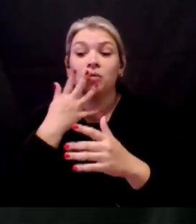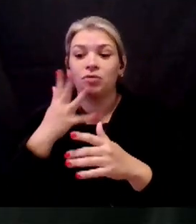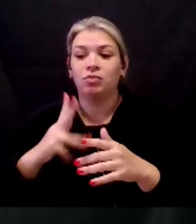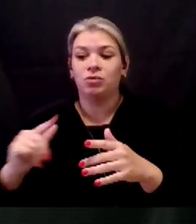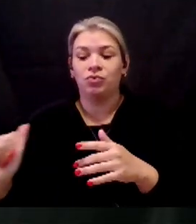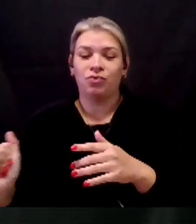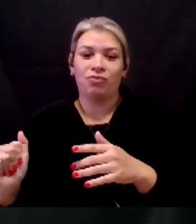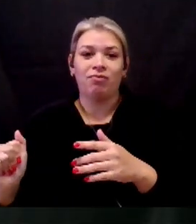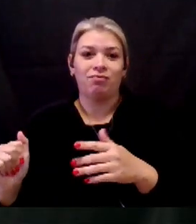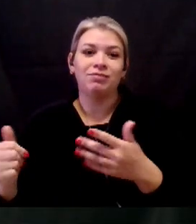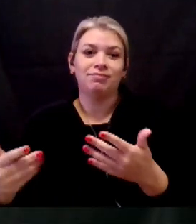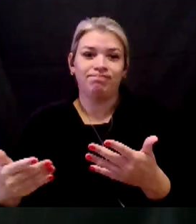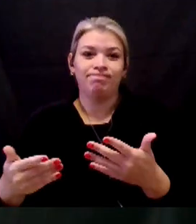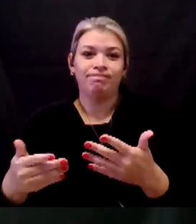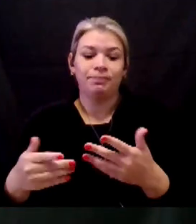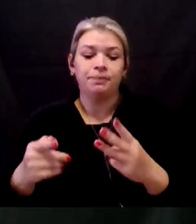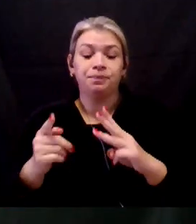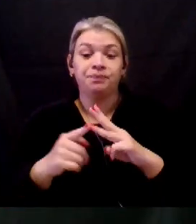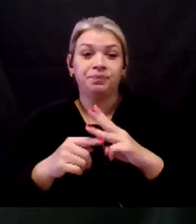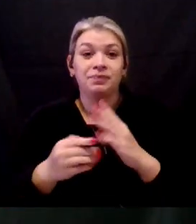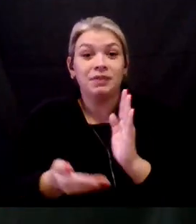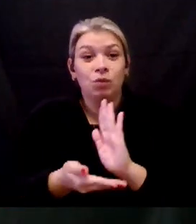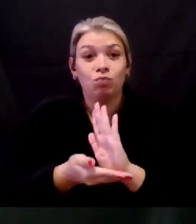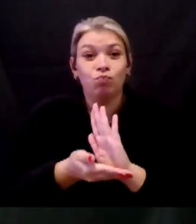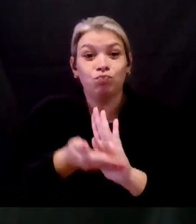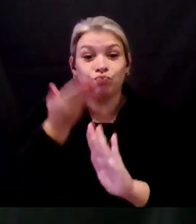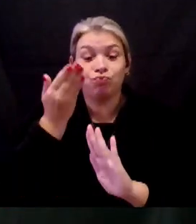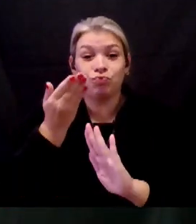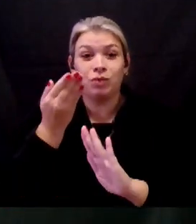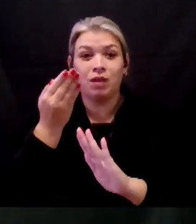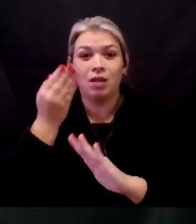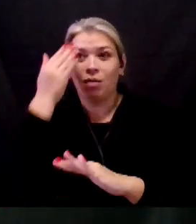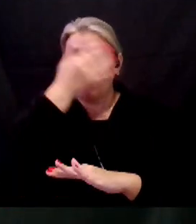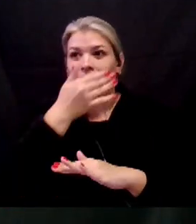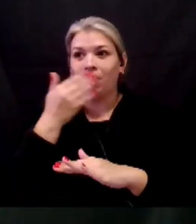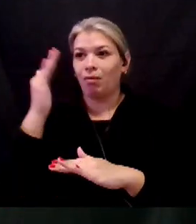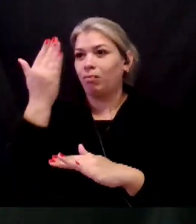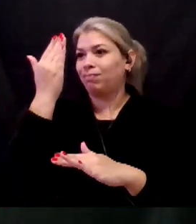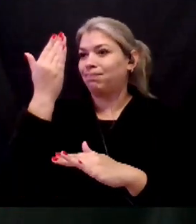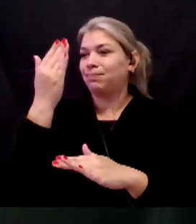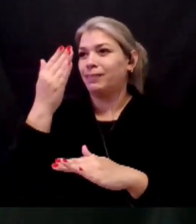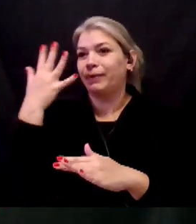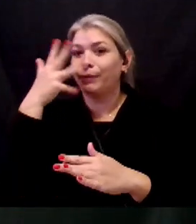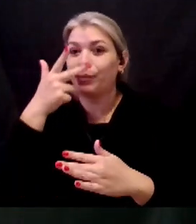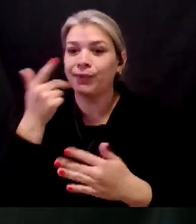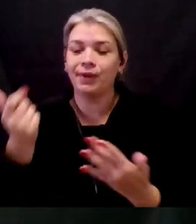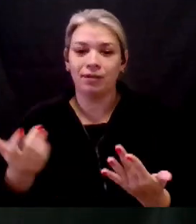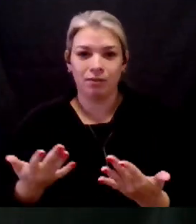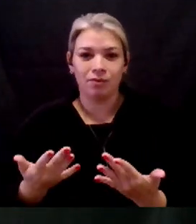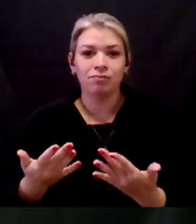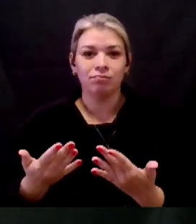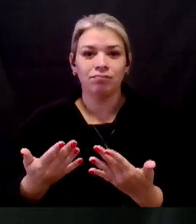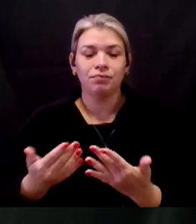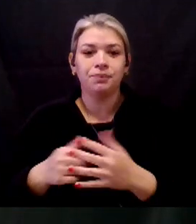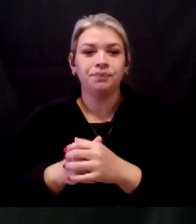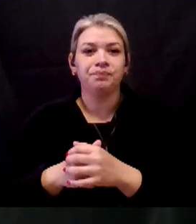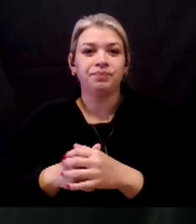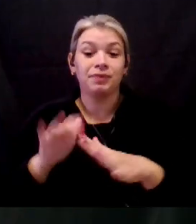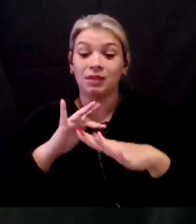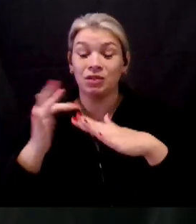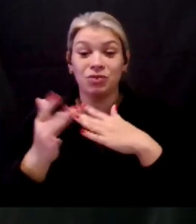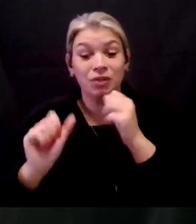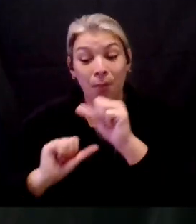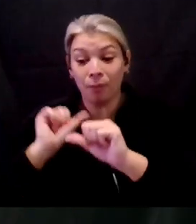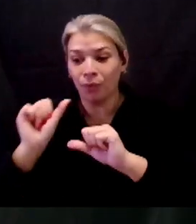crescente valorização da aparência desde a infância. Então, as redes sociais transformaram a rotina de